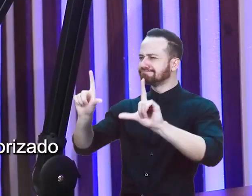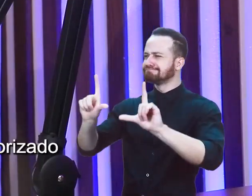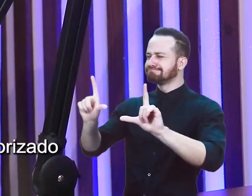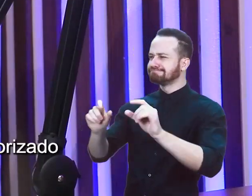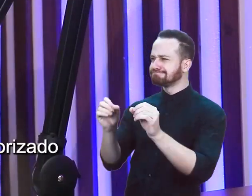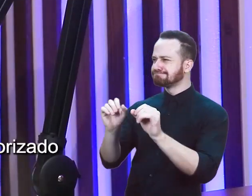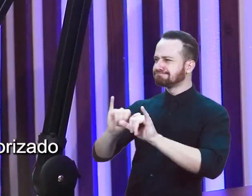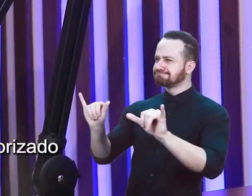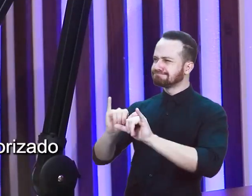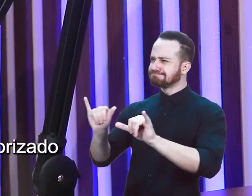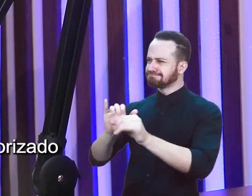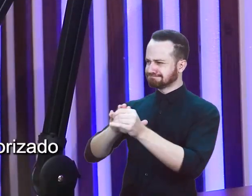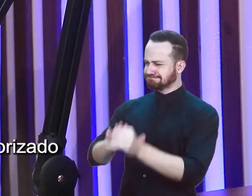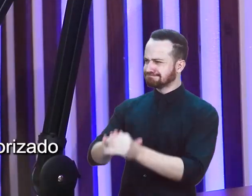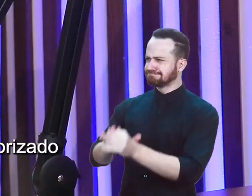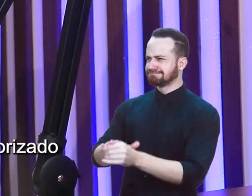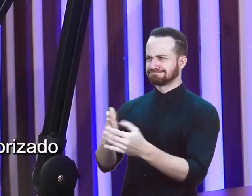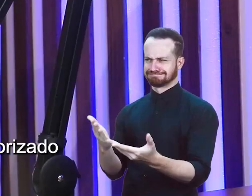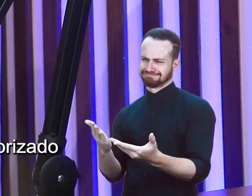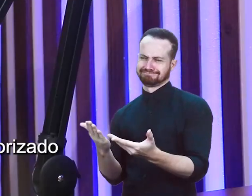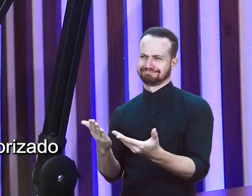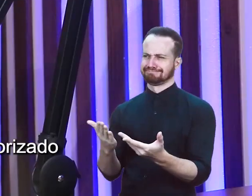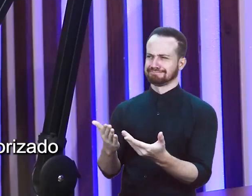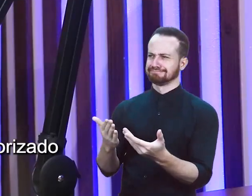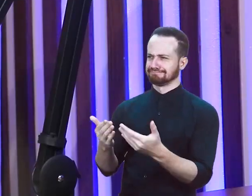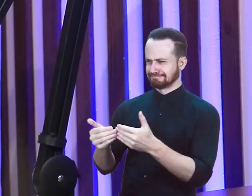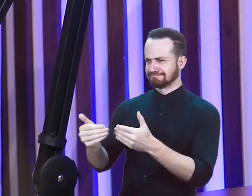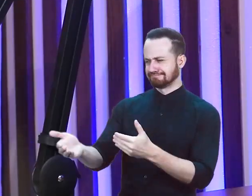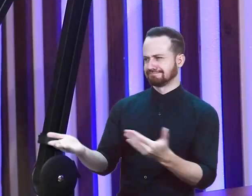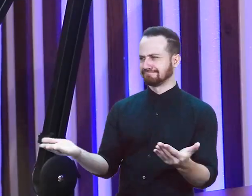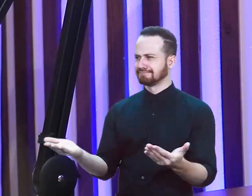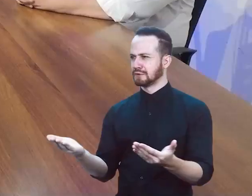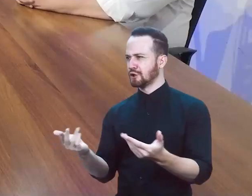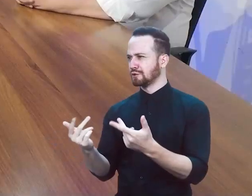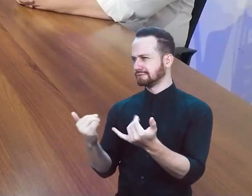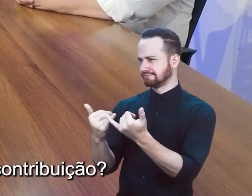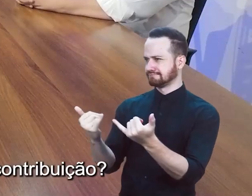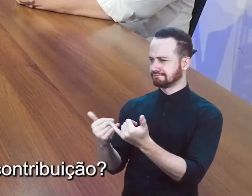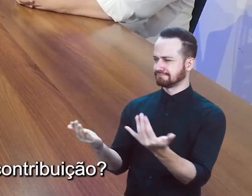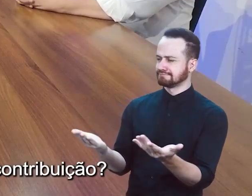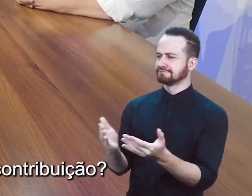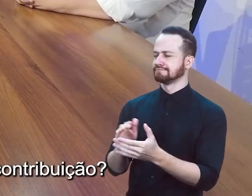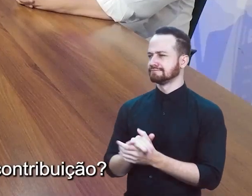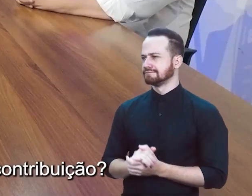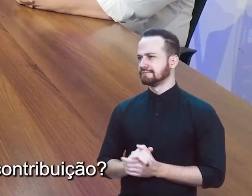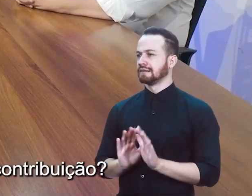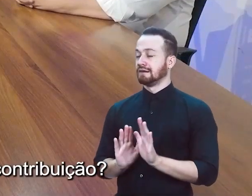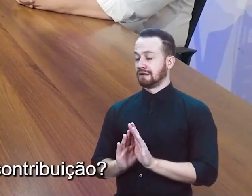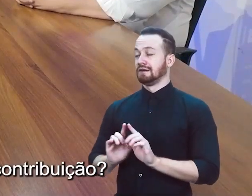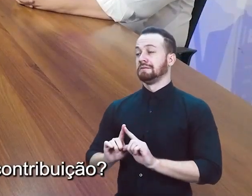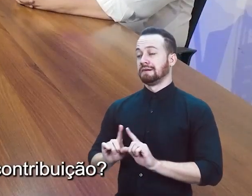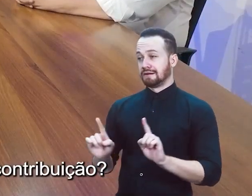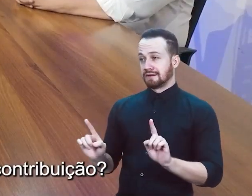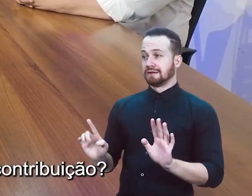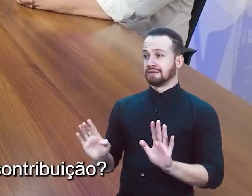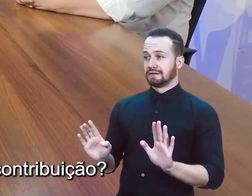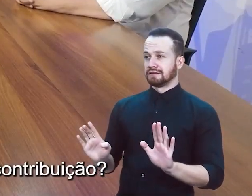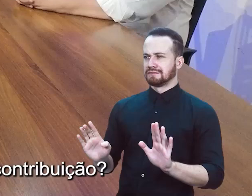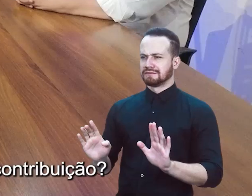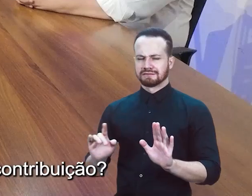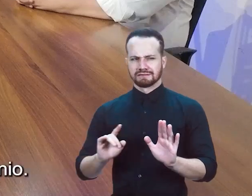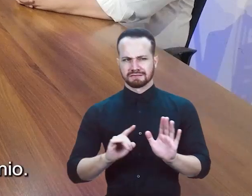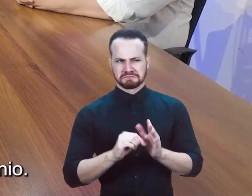sendo diminuído, inferiorizado e assim por diante, né? Algo do gênero. Então, mas... Então não